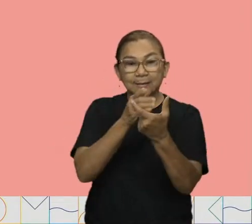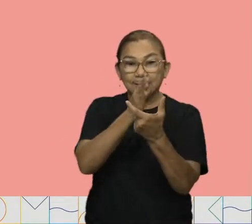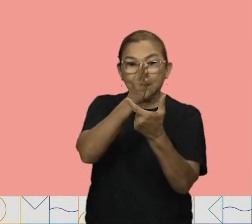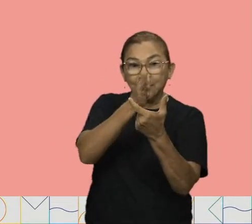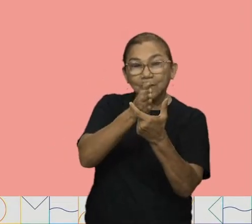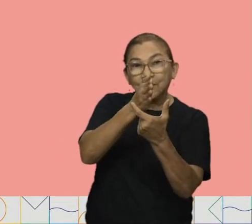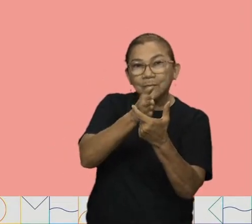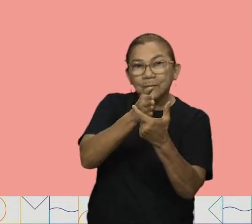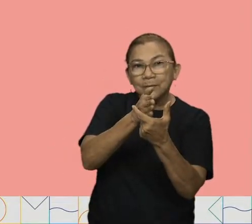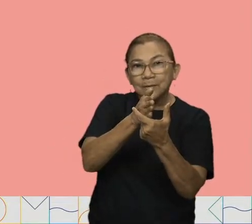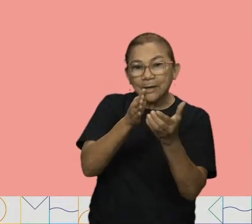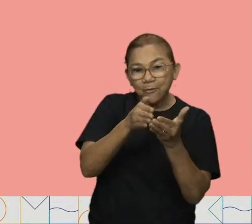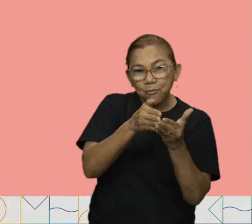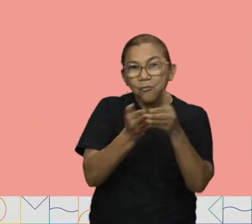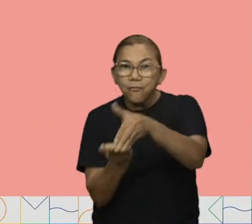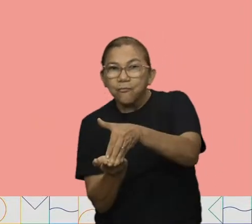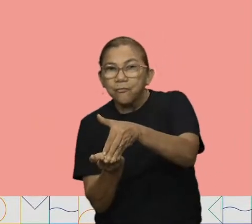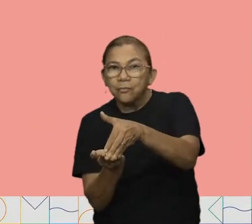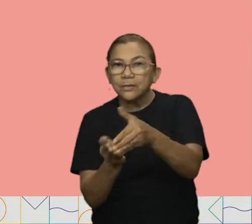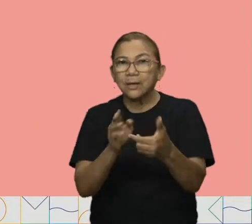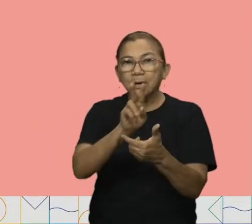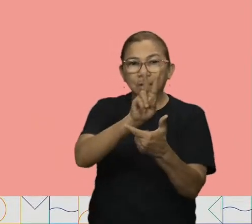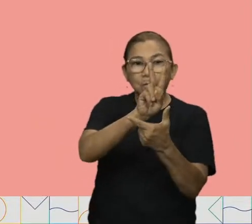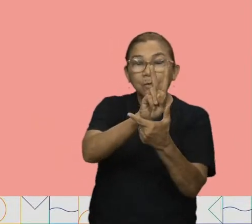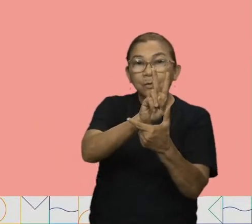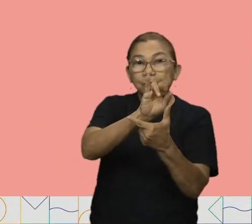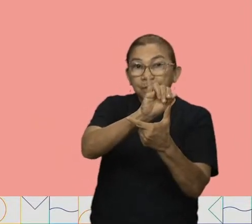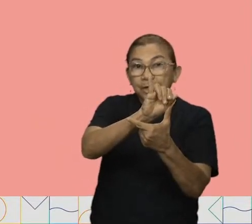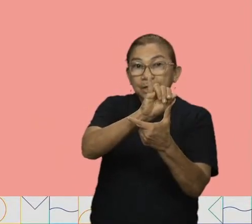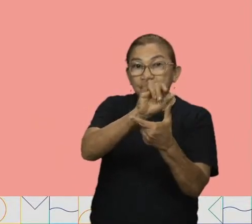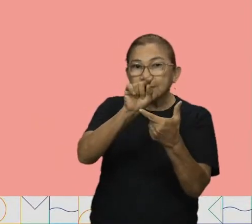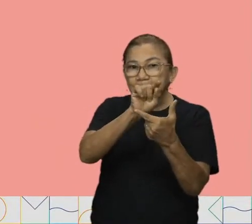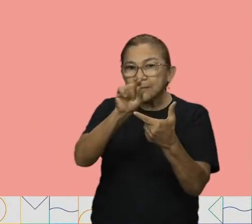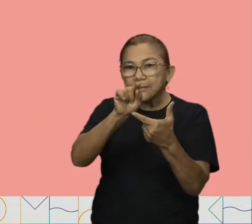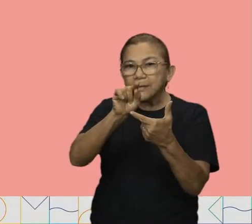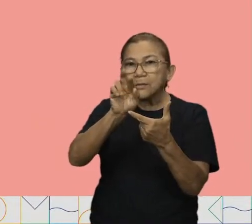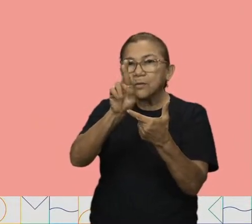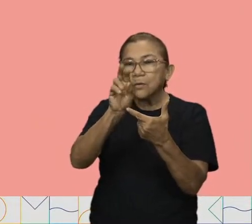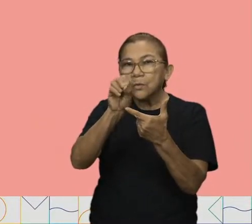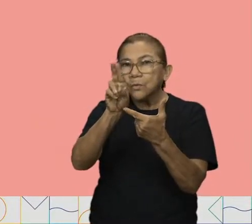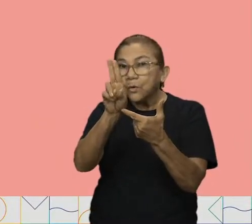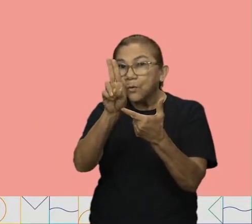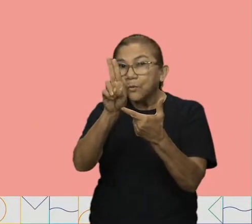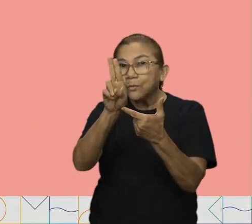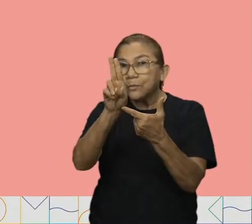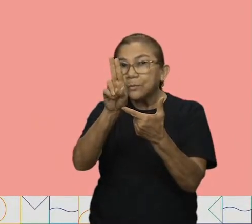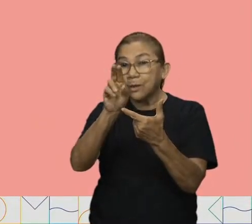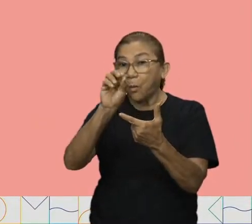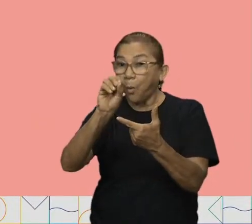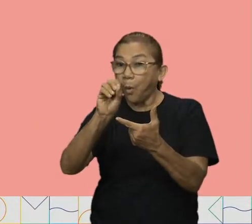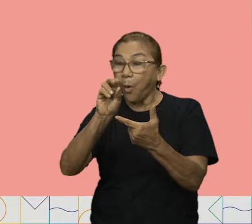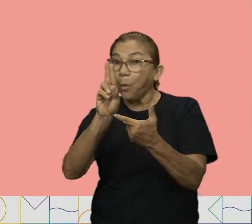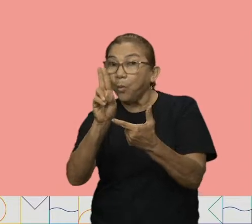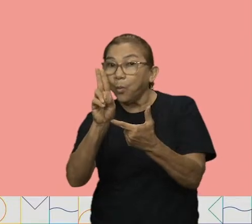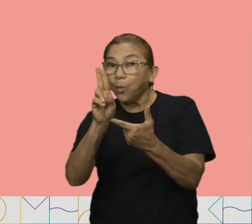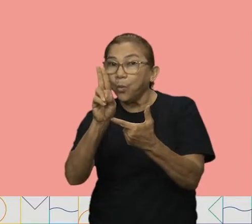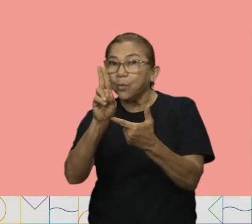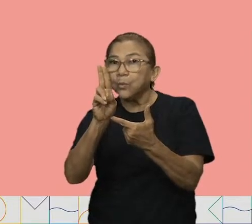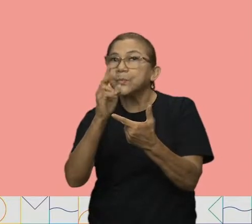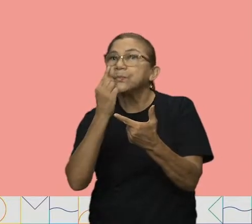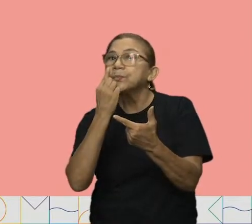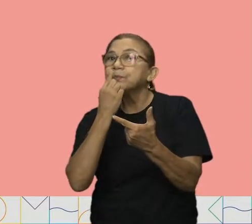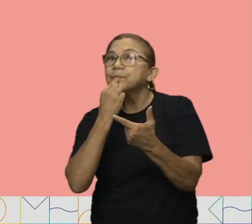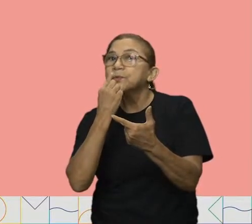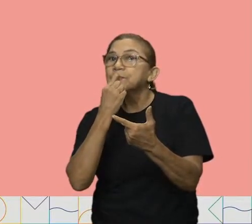mesma sílaba. A palavra virou, vocês lembram? Vi, tracinho, rou. O O e o U estão na mesma sílaba.